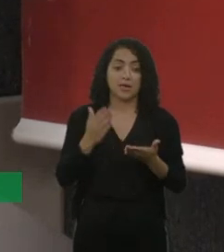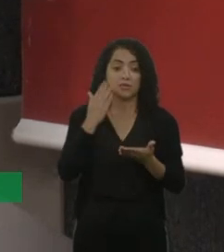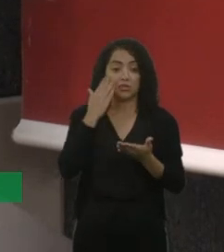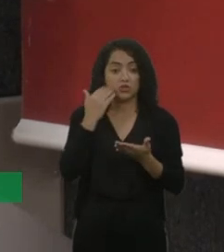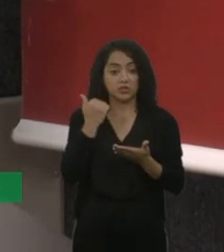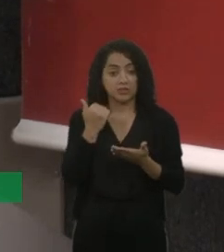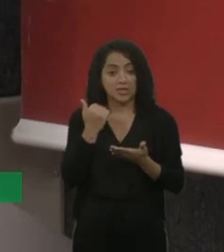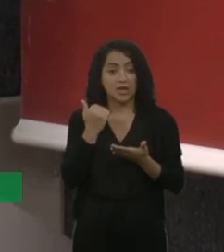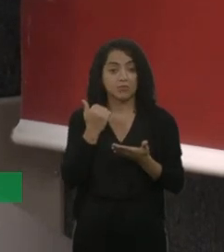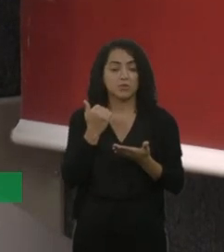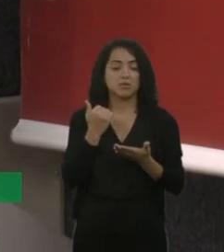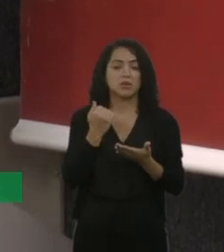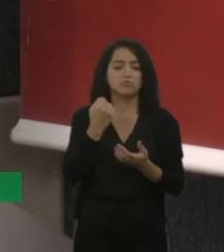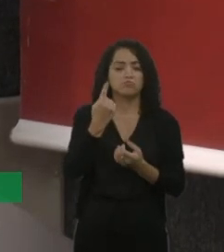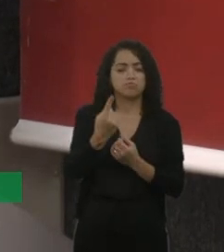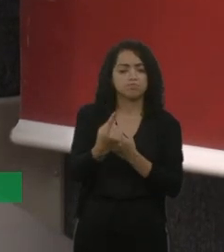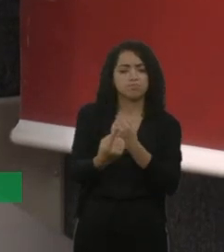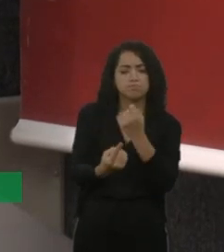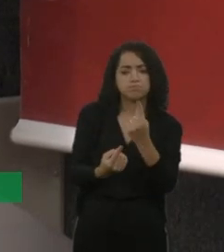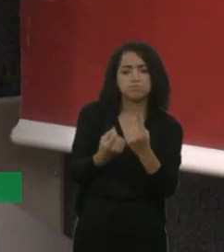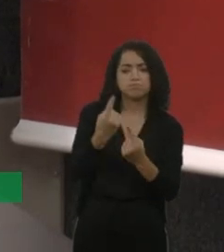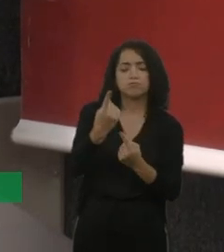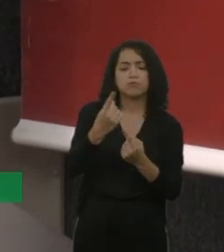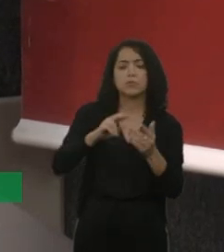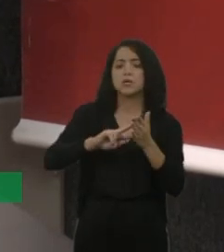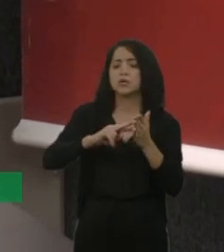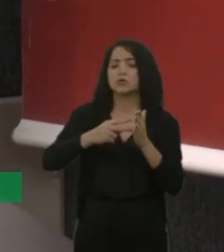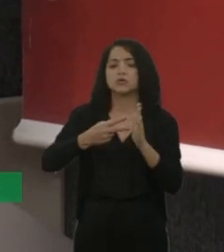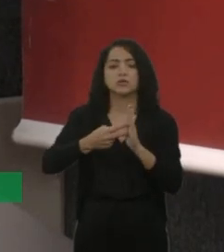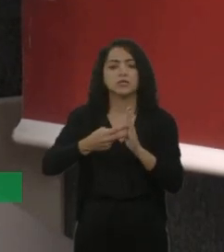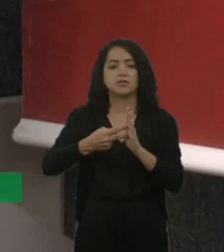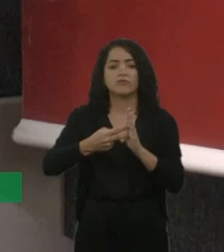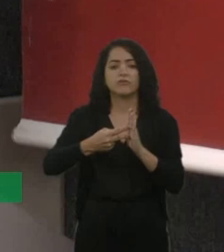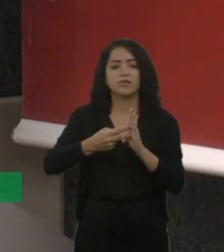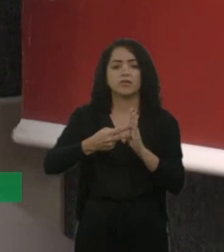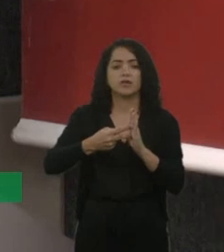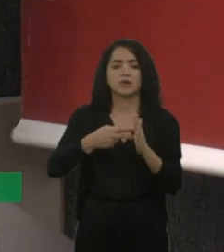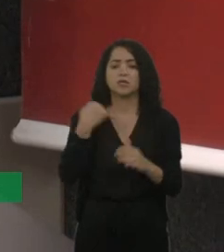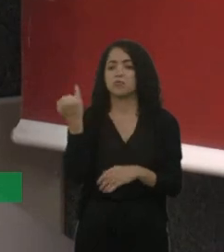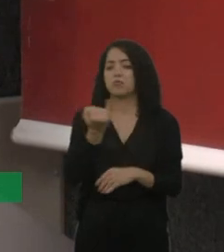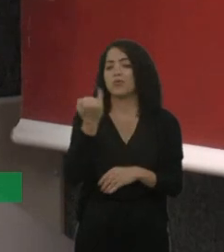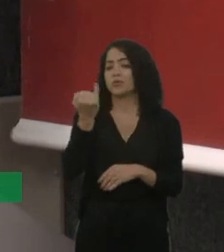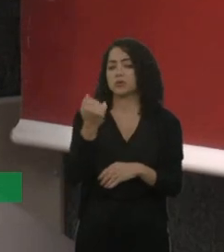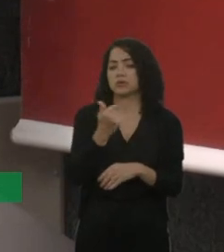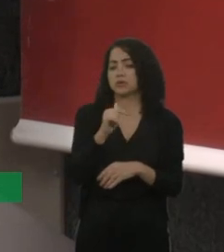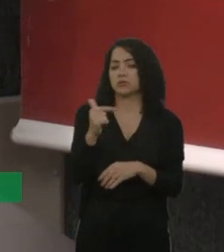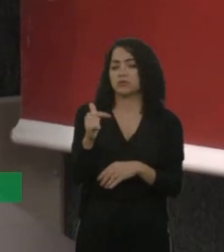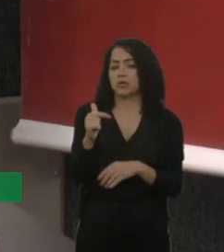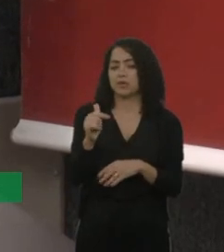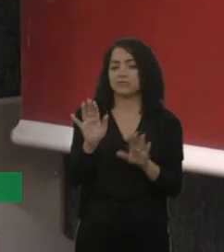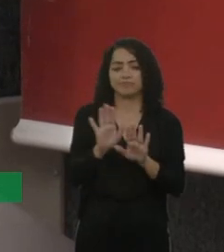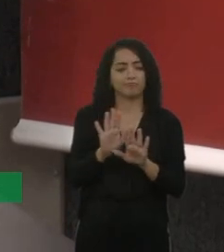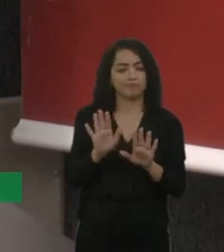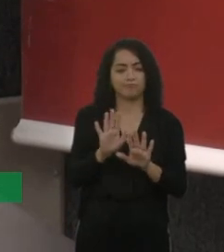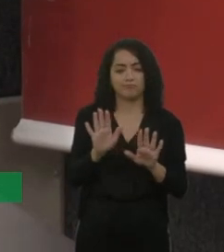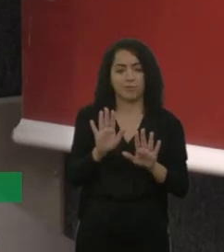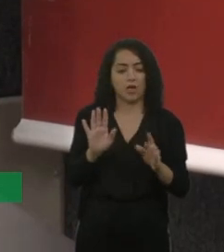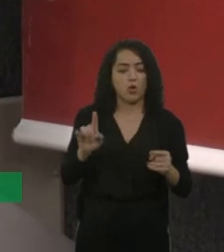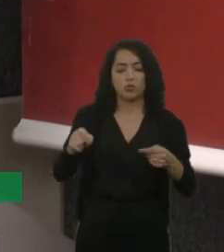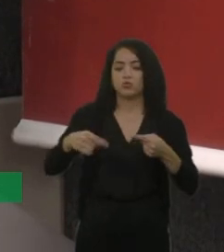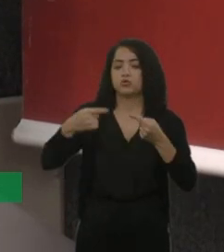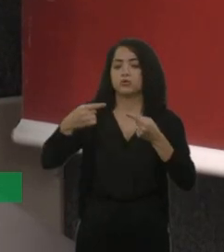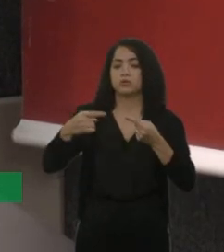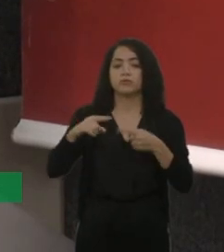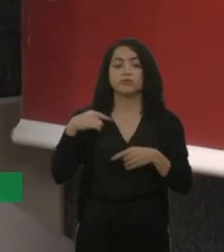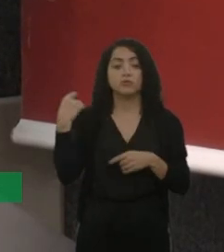de raros, não significa menos importância, muito pelo contrário. O desafio de todos